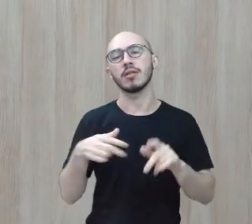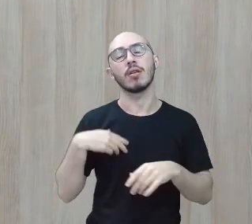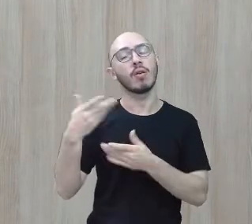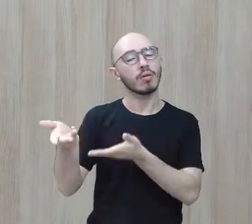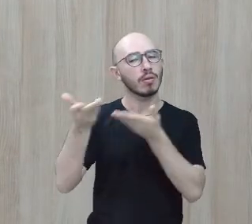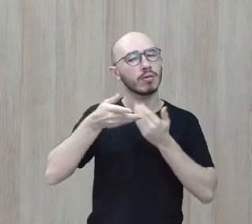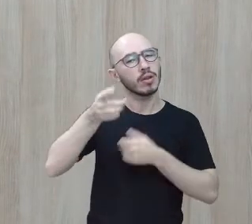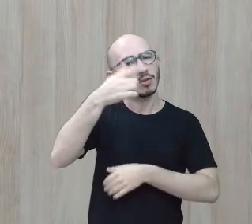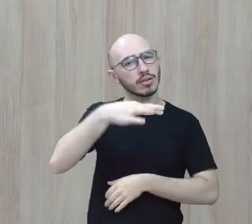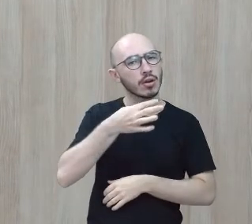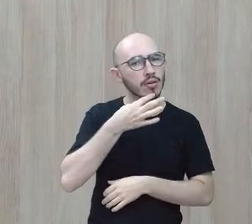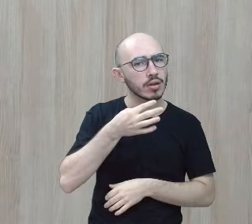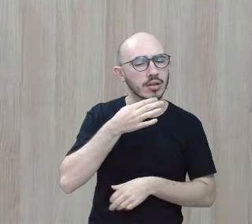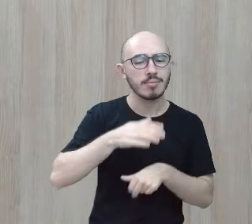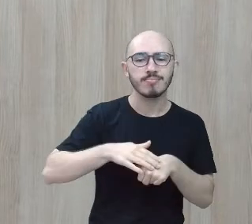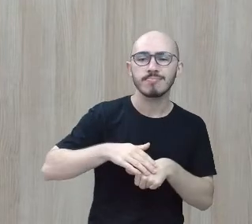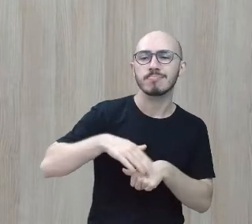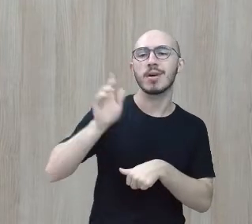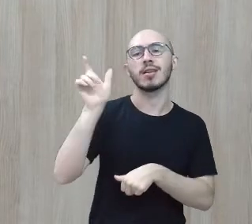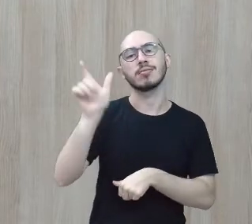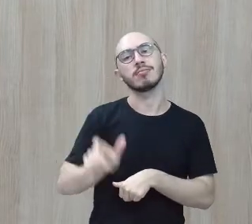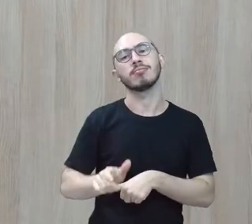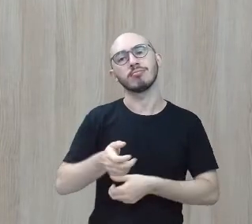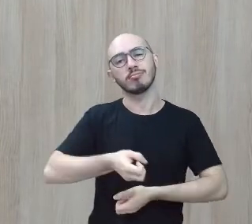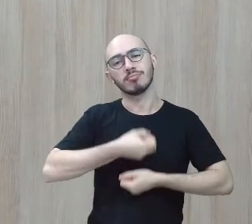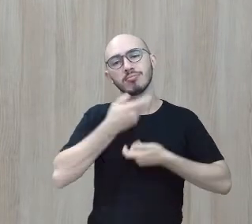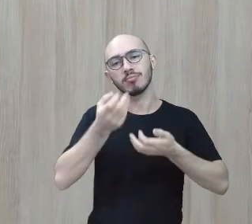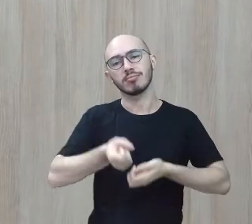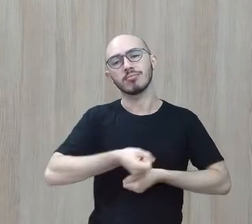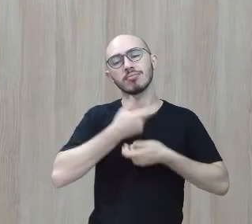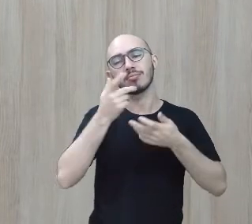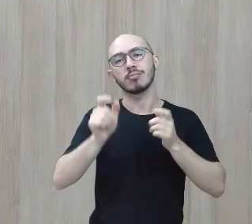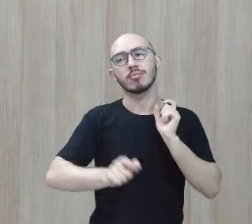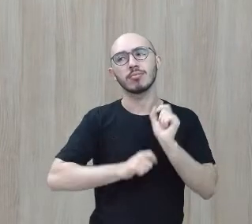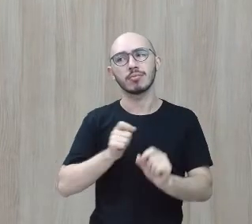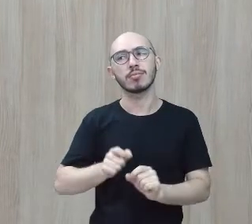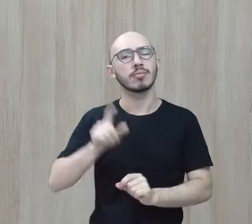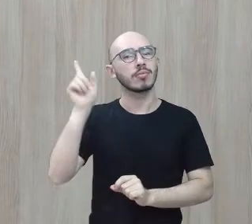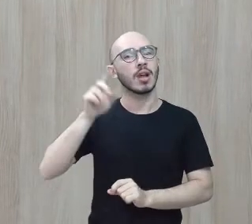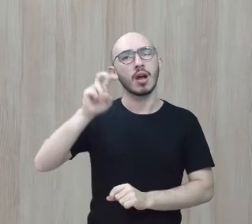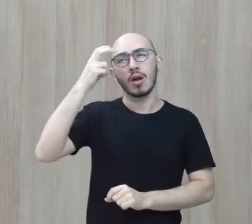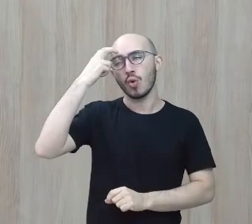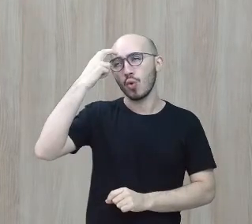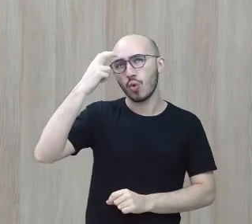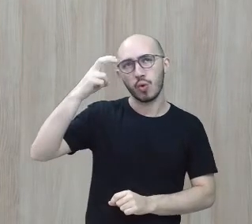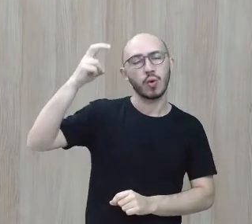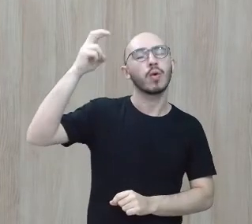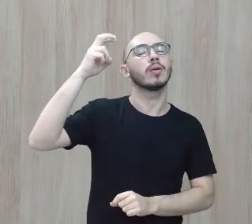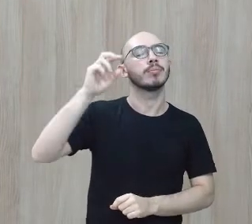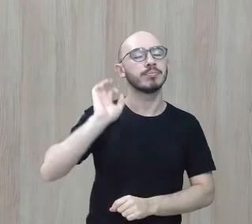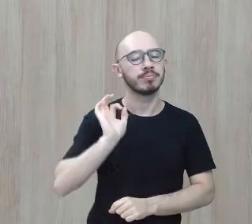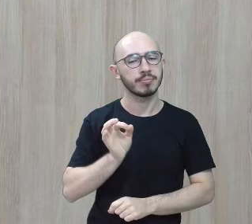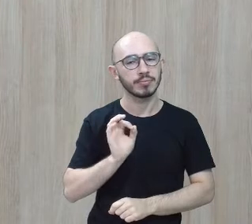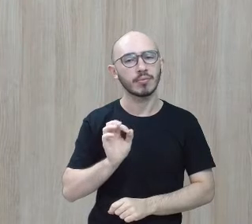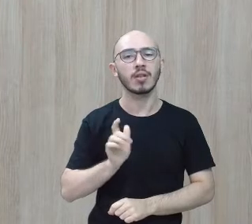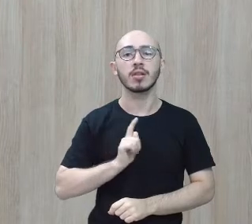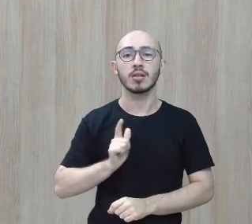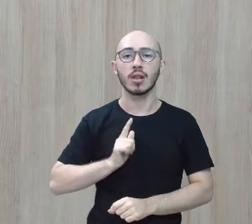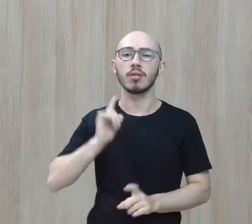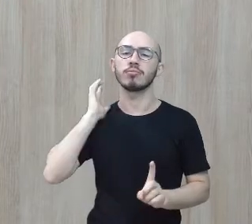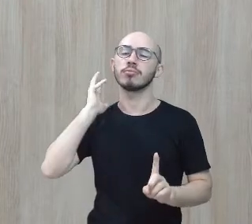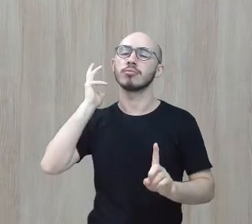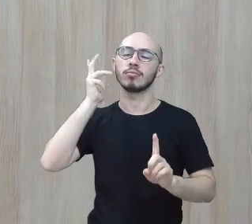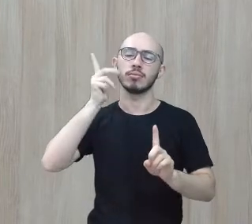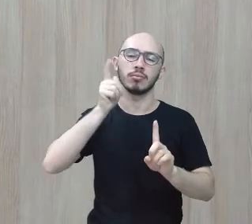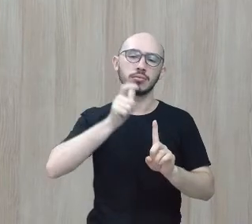vocês a conhecer mais esse poeta que é tão inteligente, que tem uma biografia